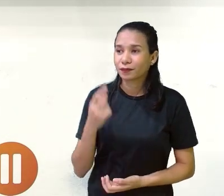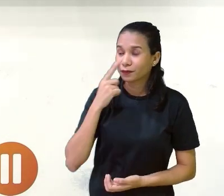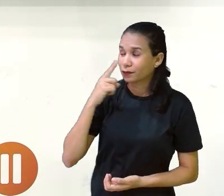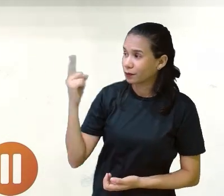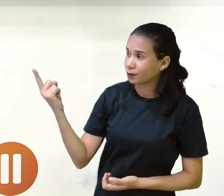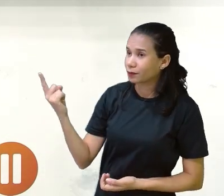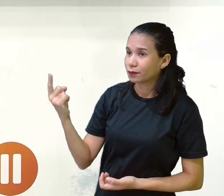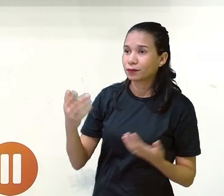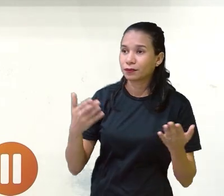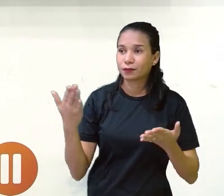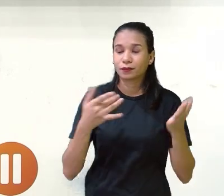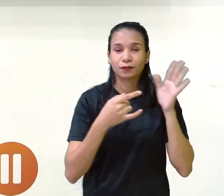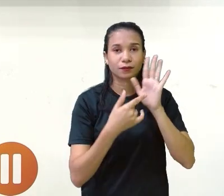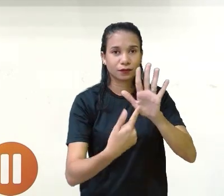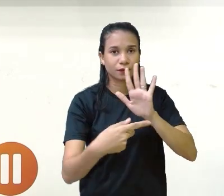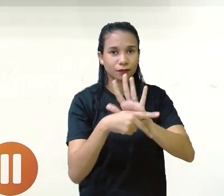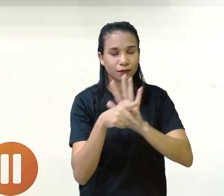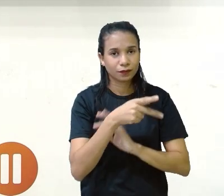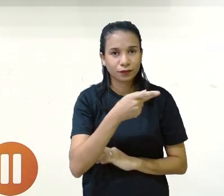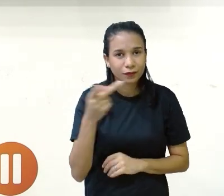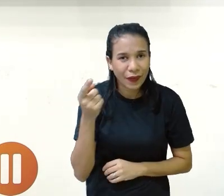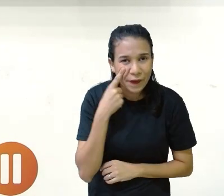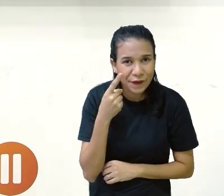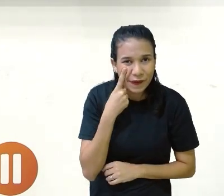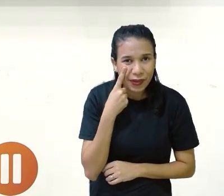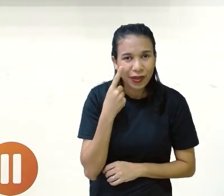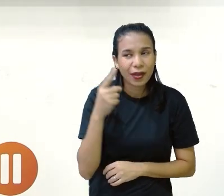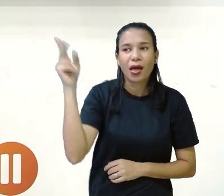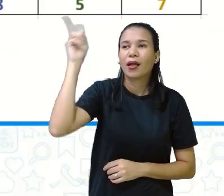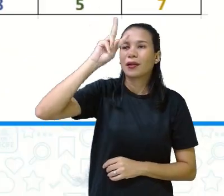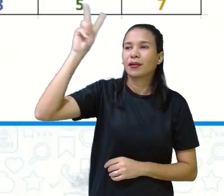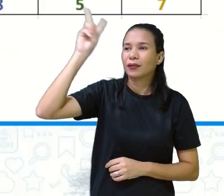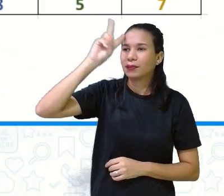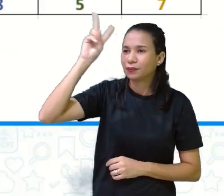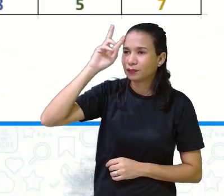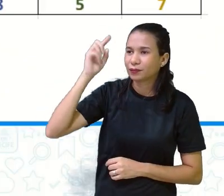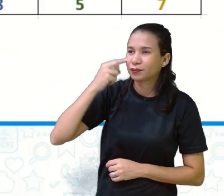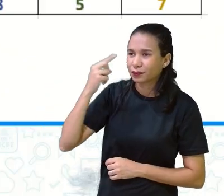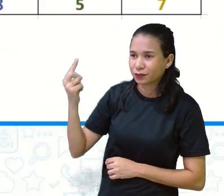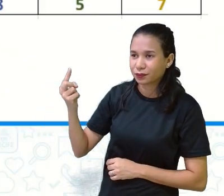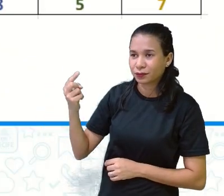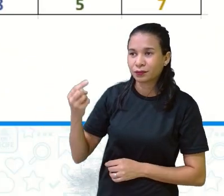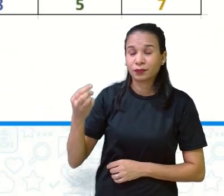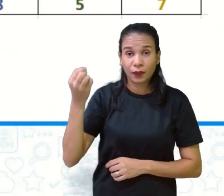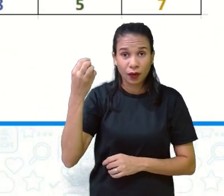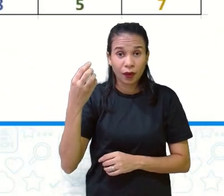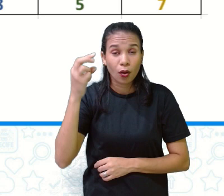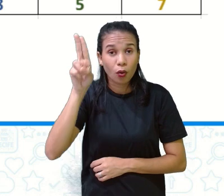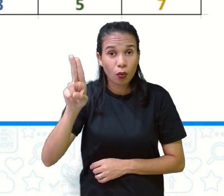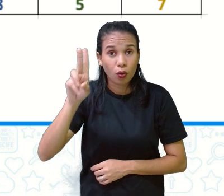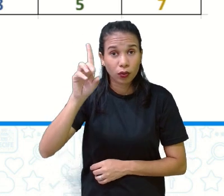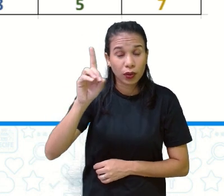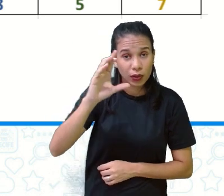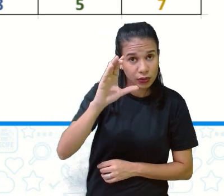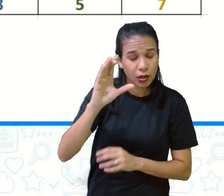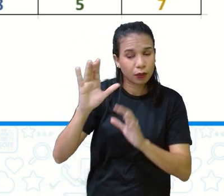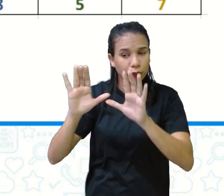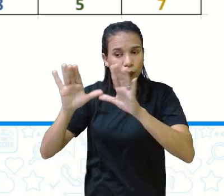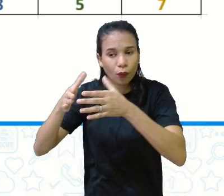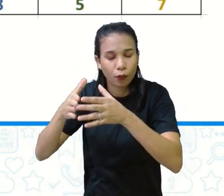Eu trouxe o quadro de valor e lugar para mostrar para vocês. Lembra? A cada 3 grupos eu mudo de